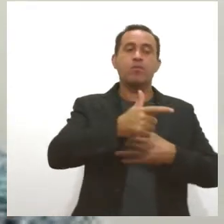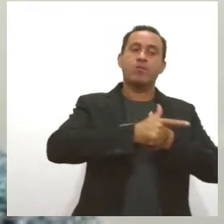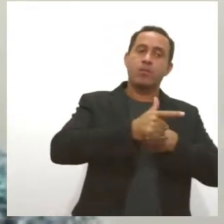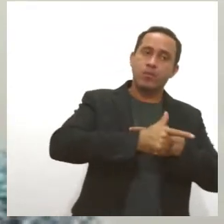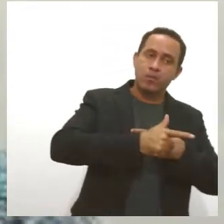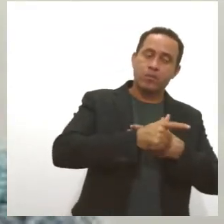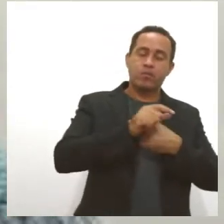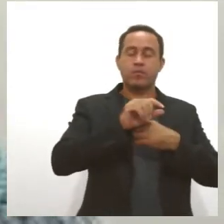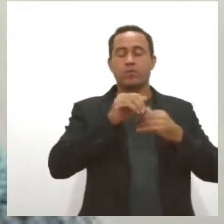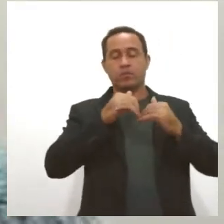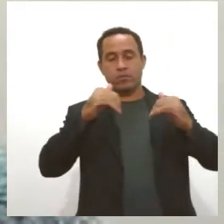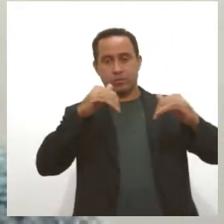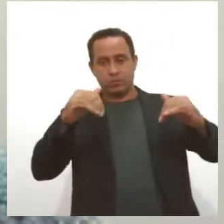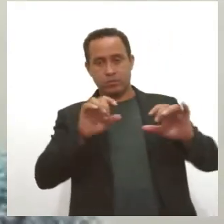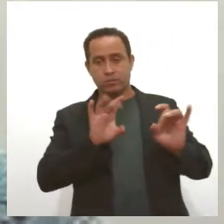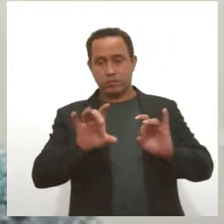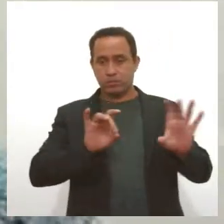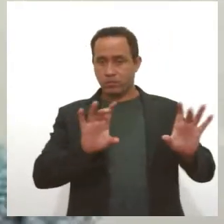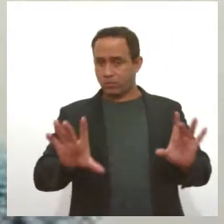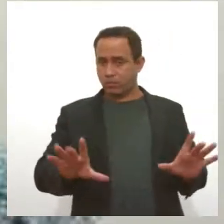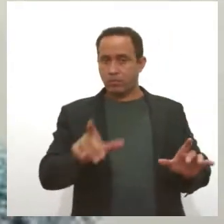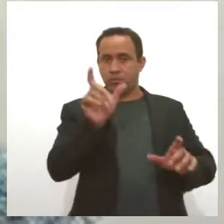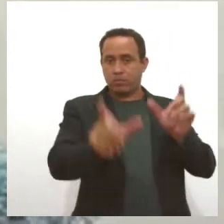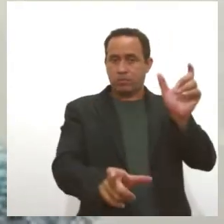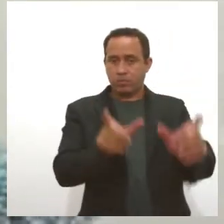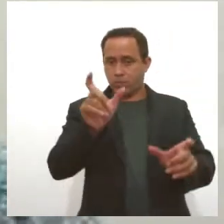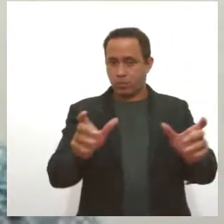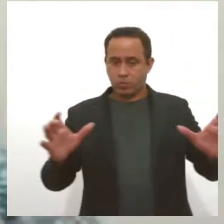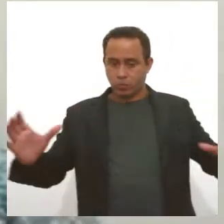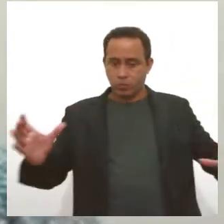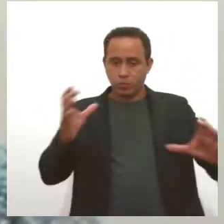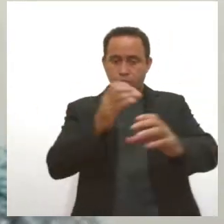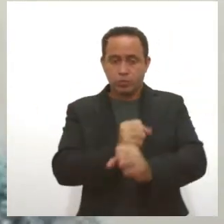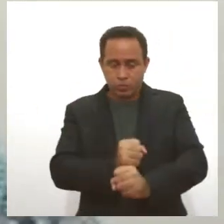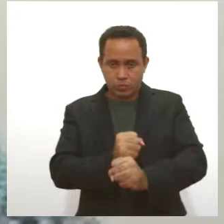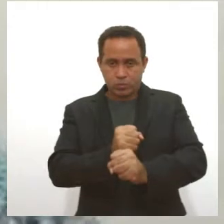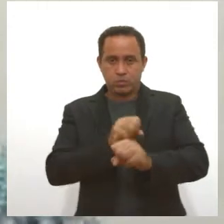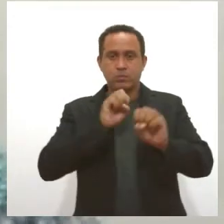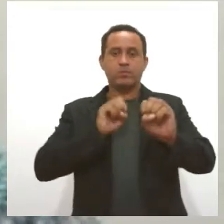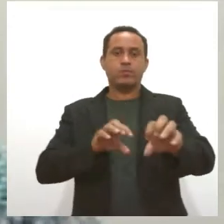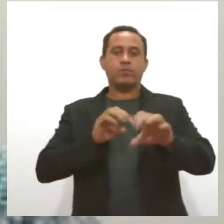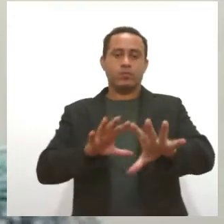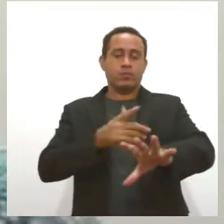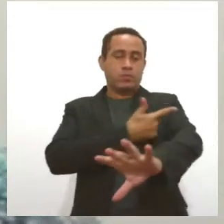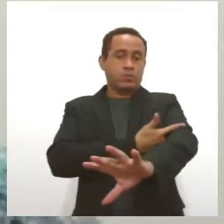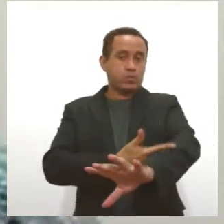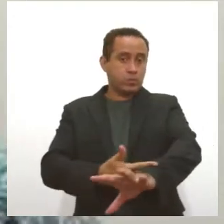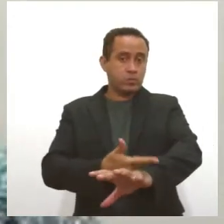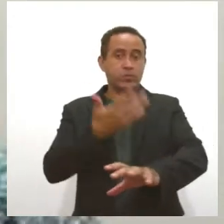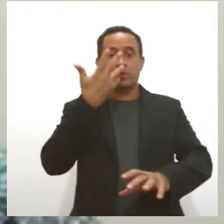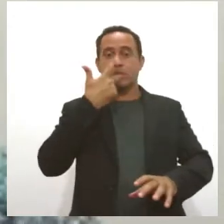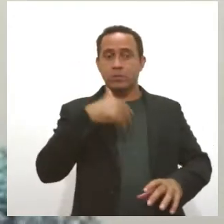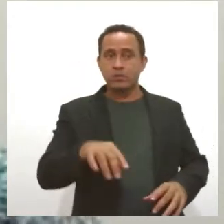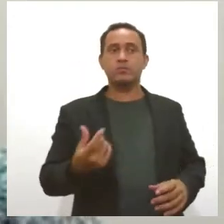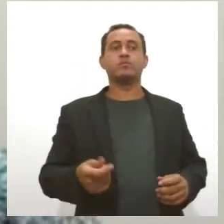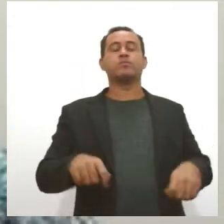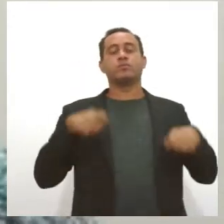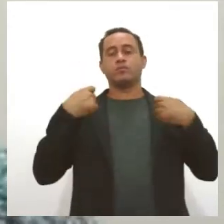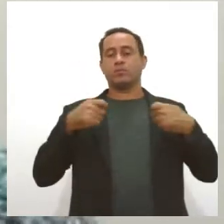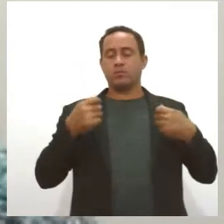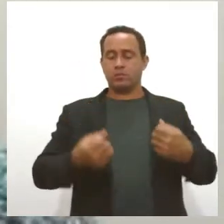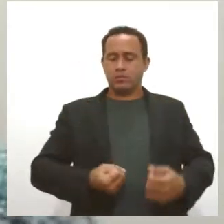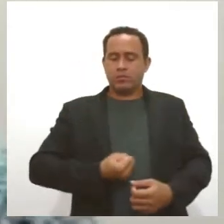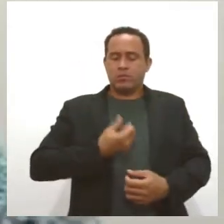avós, mas todos em prol da educação da criança, seja educação financeira, educação